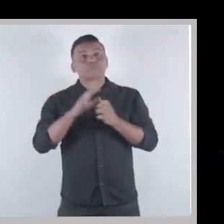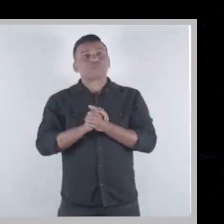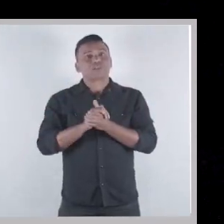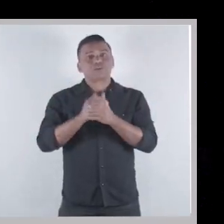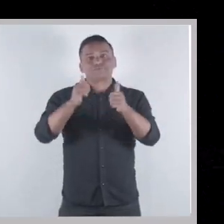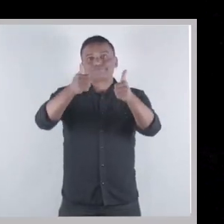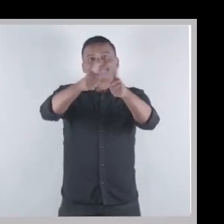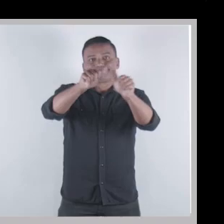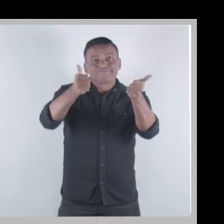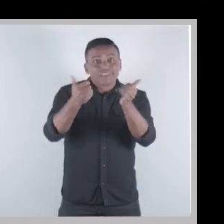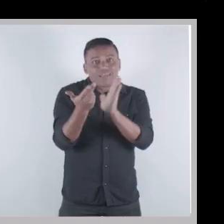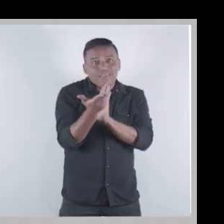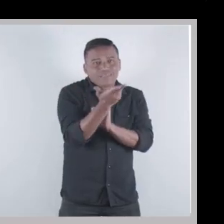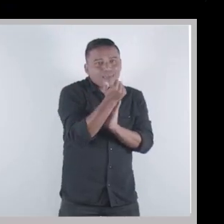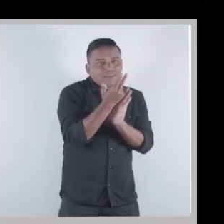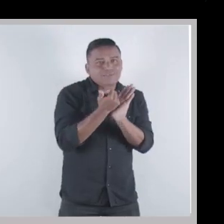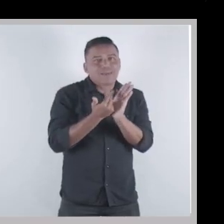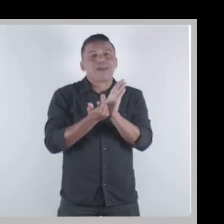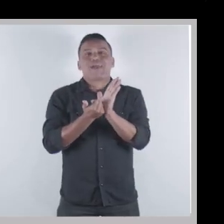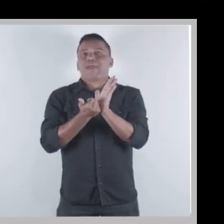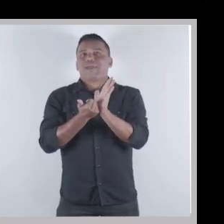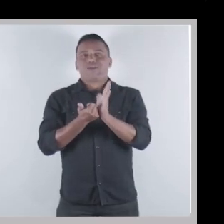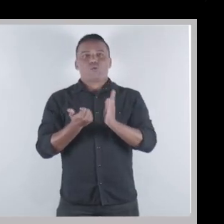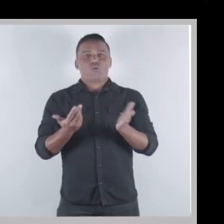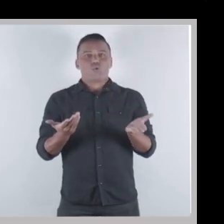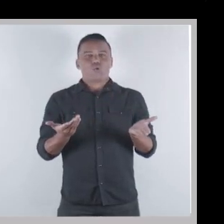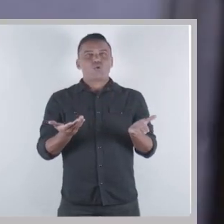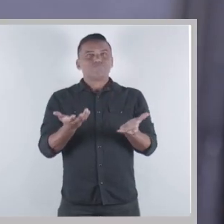tivessem bastante